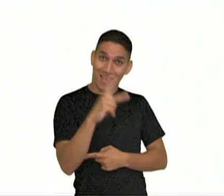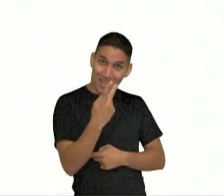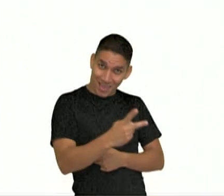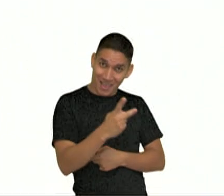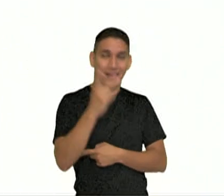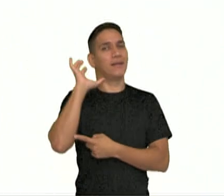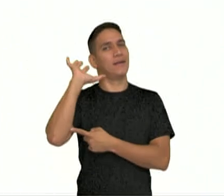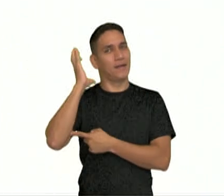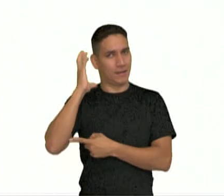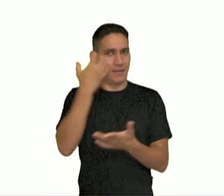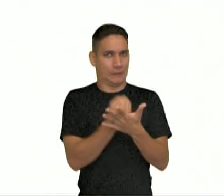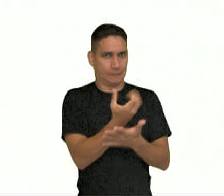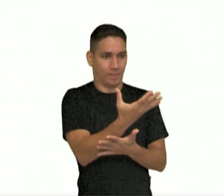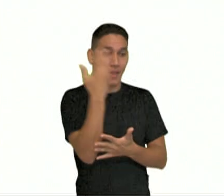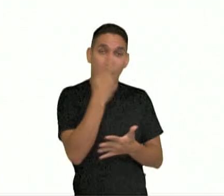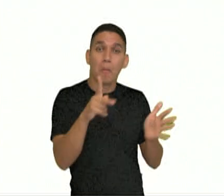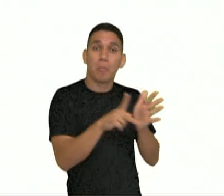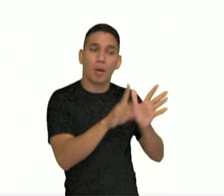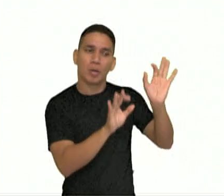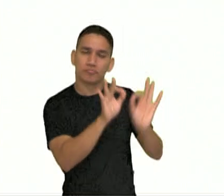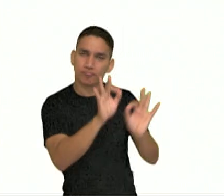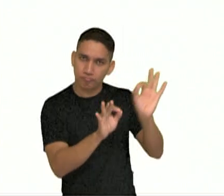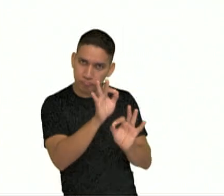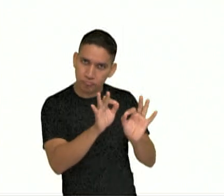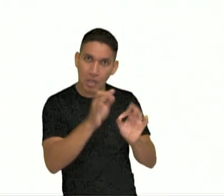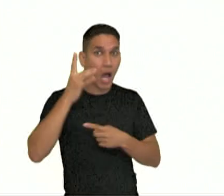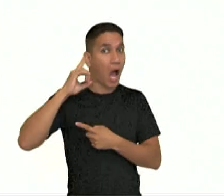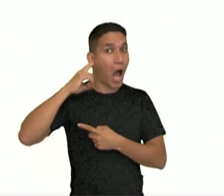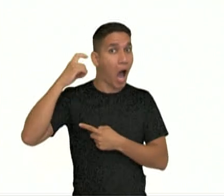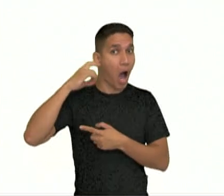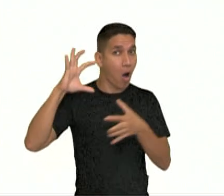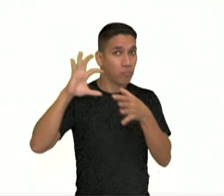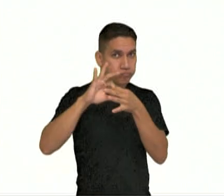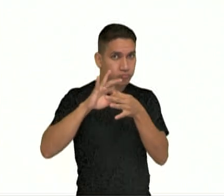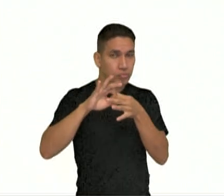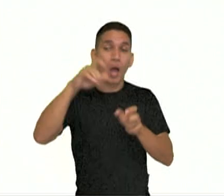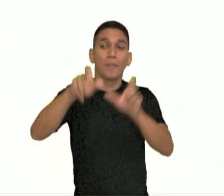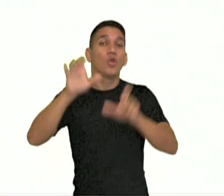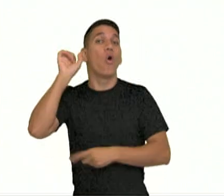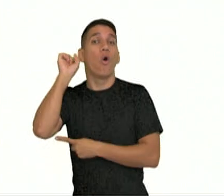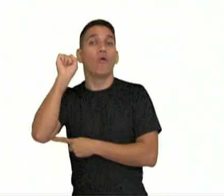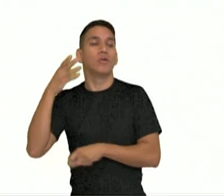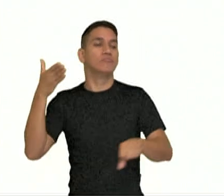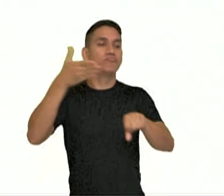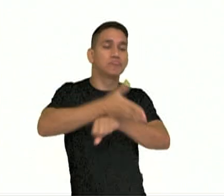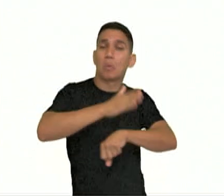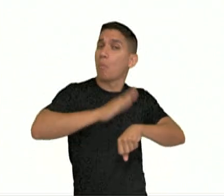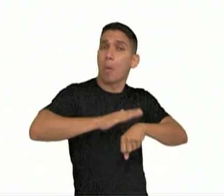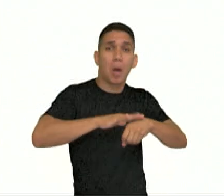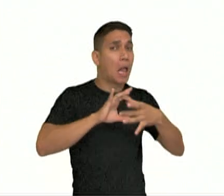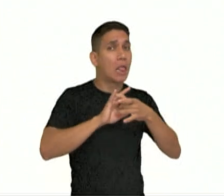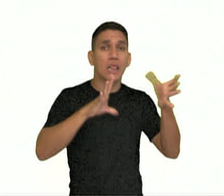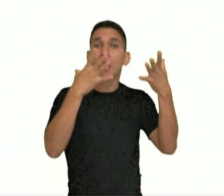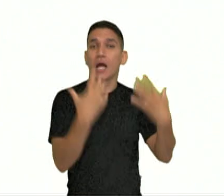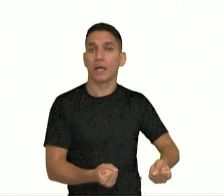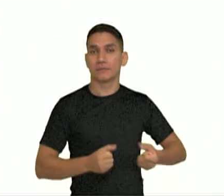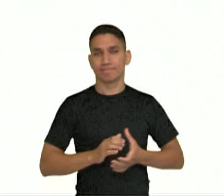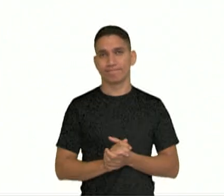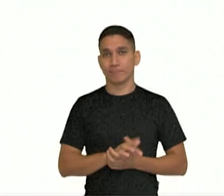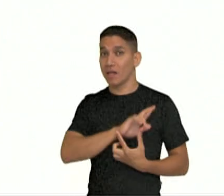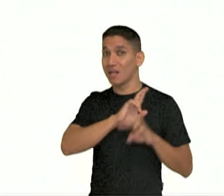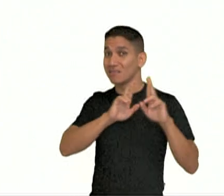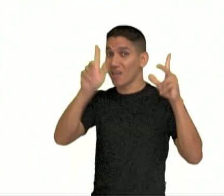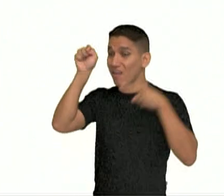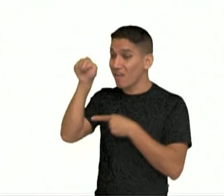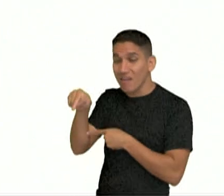são programas de áudio sobre demanda e o ouvinte pode escutá-los na hora que quiser, enquanto